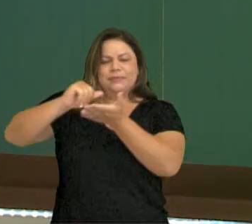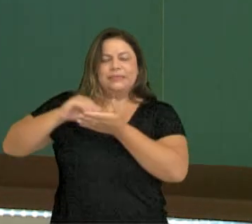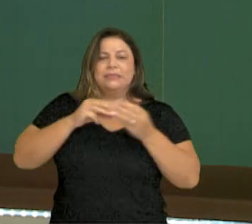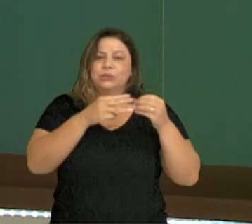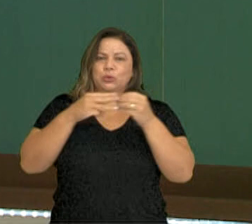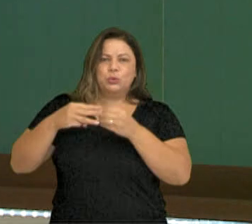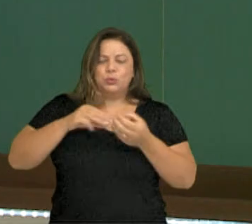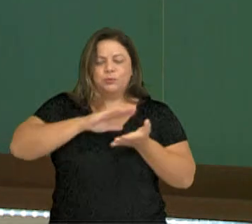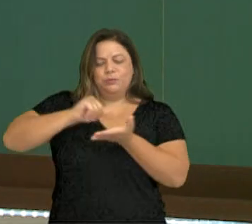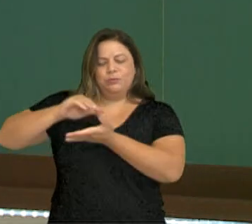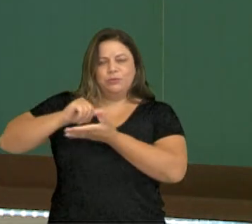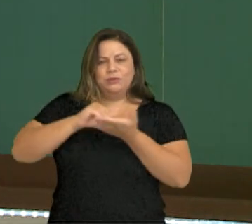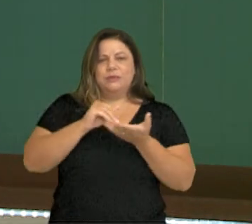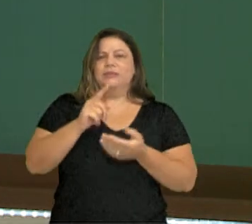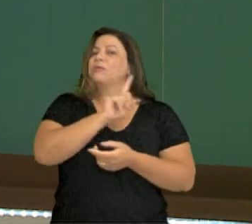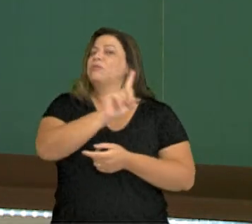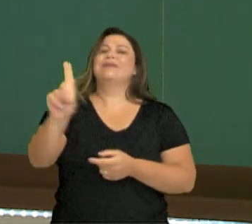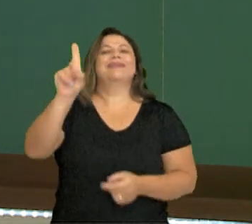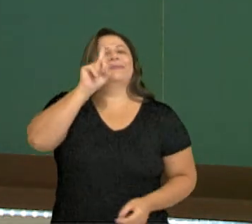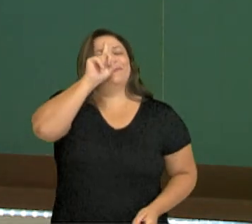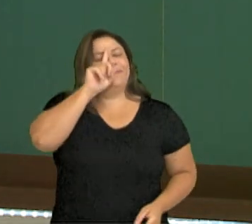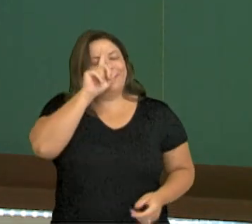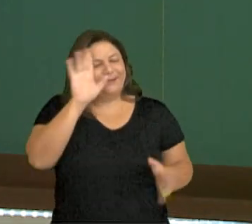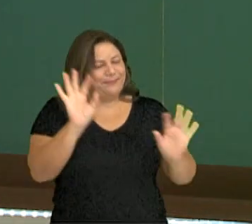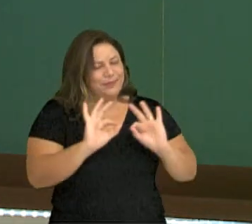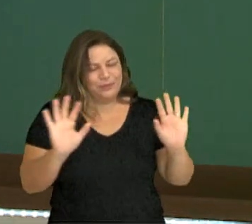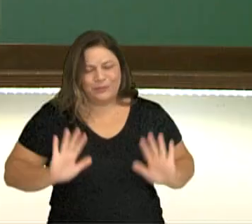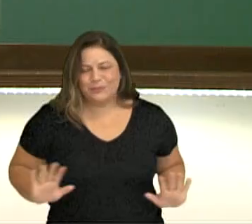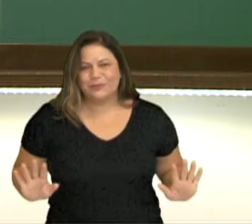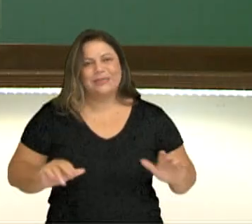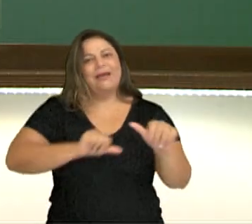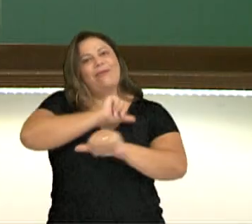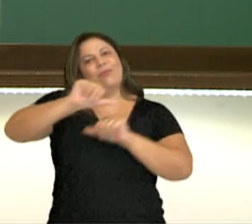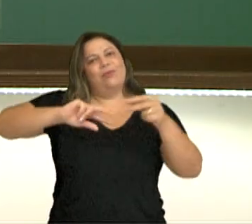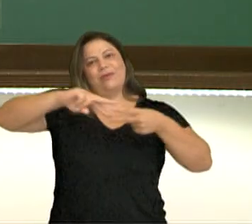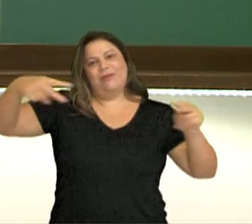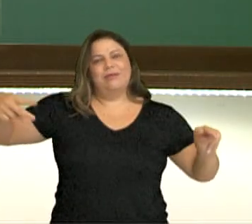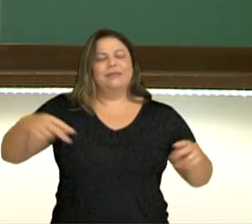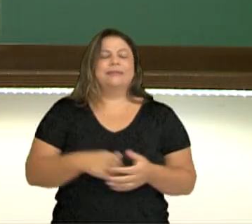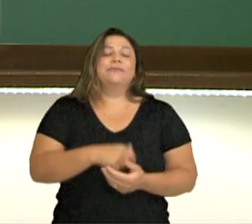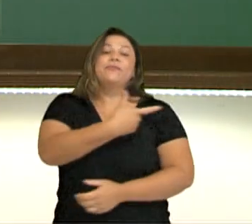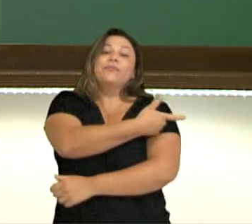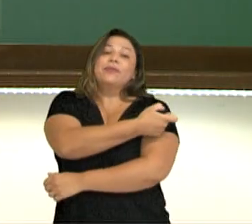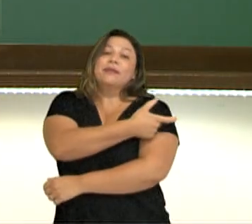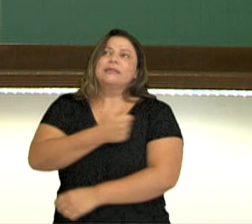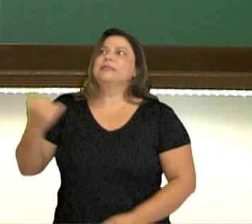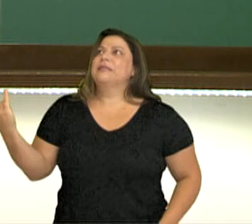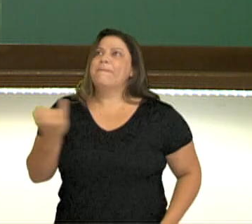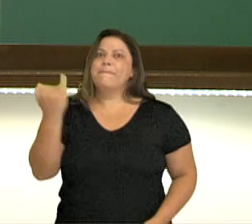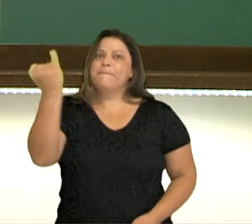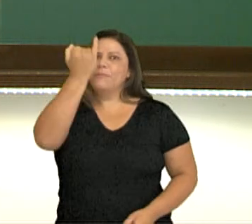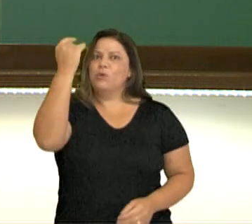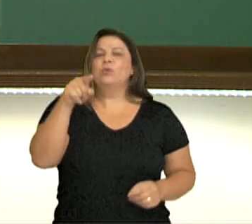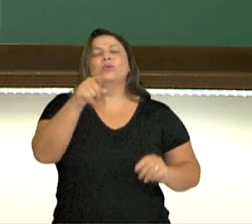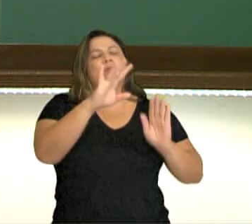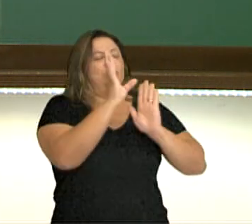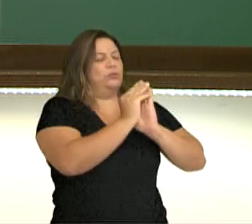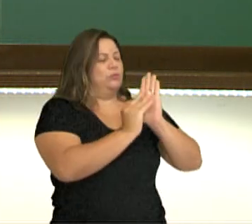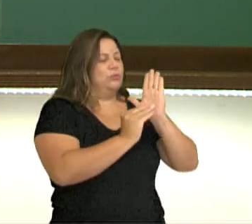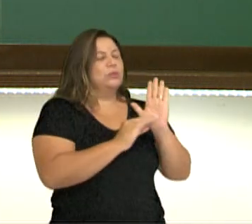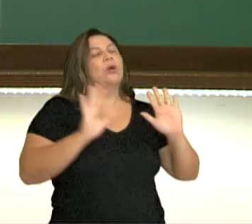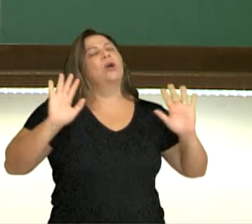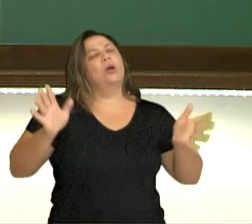de alterar o seu DNA. Tudo bem? Gente, vacina é muito importante, né? Vocês já tiveram esse conteúdo na segunda